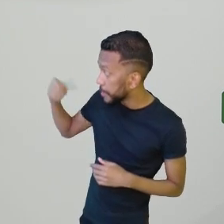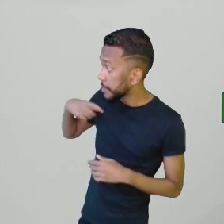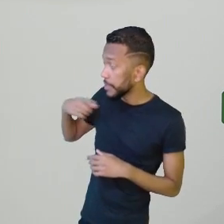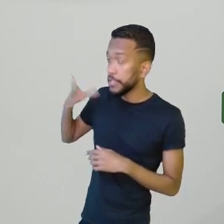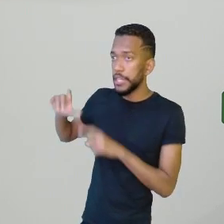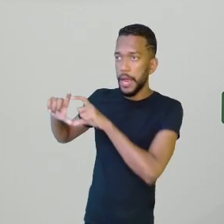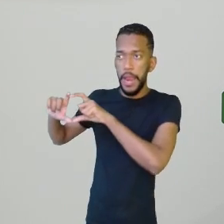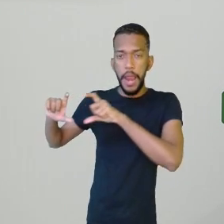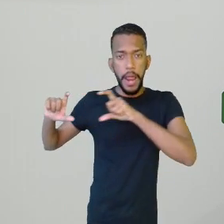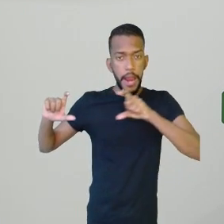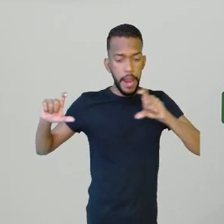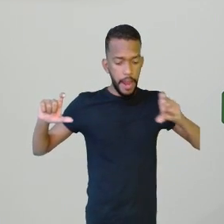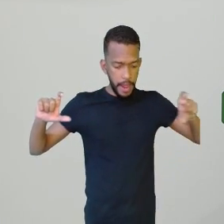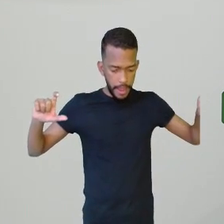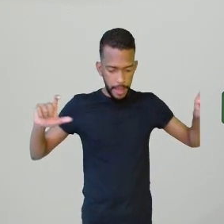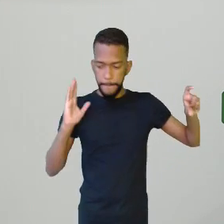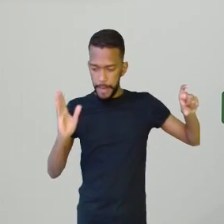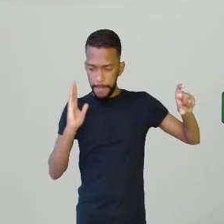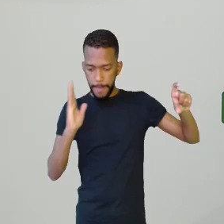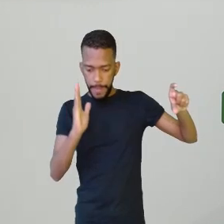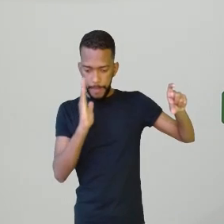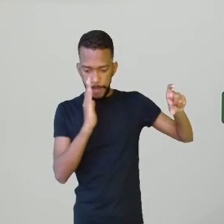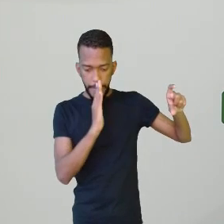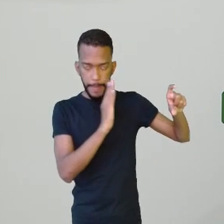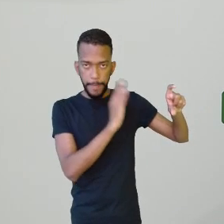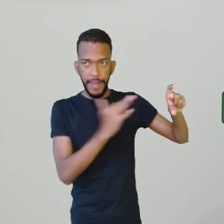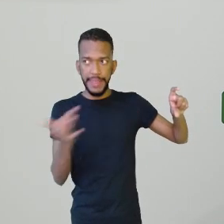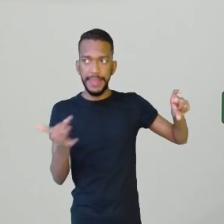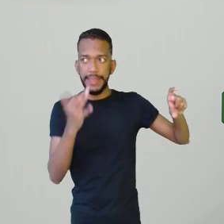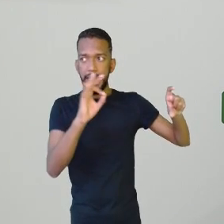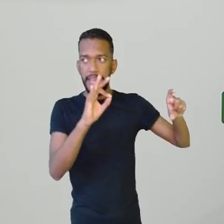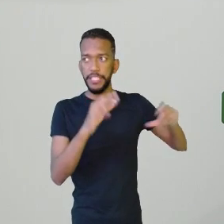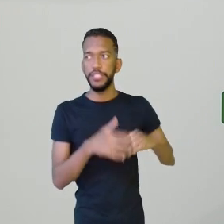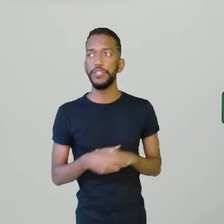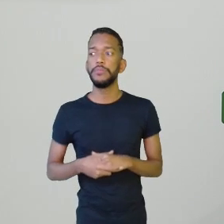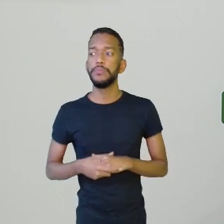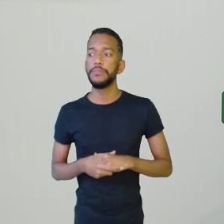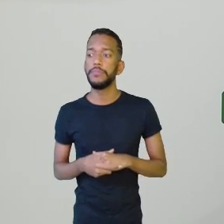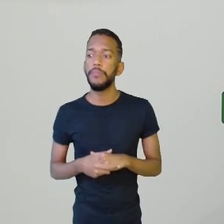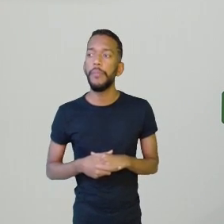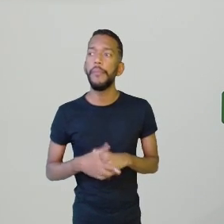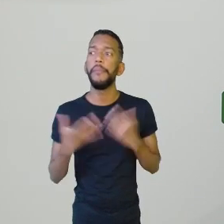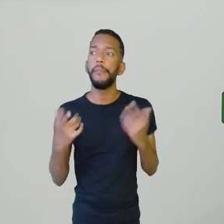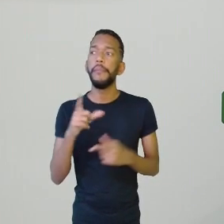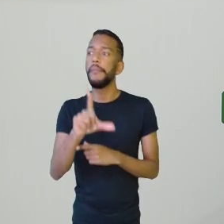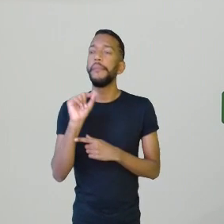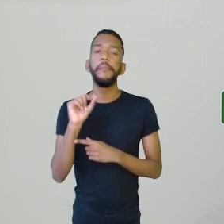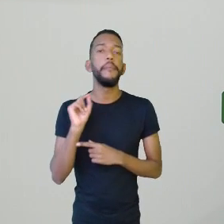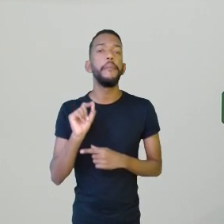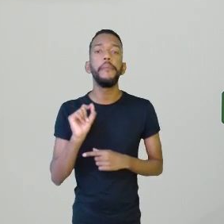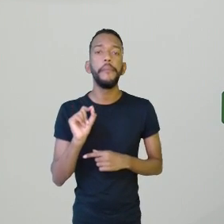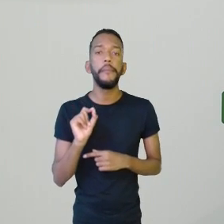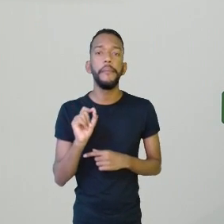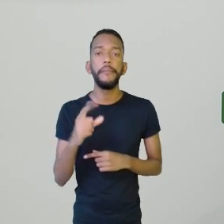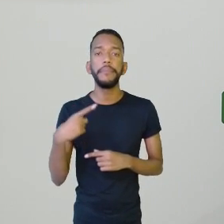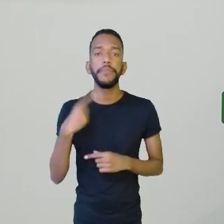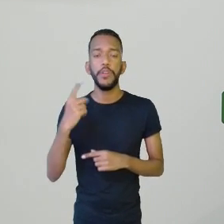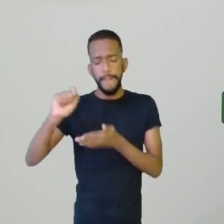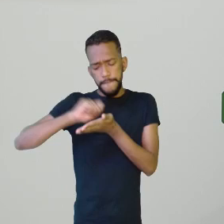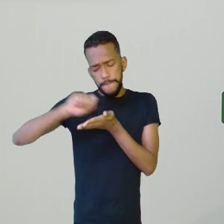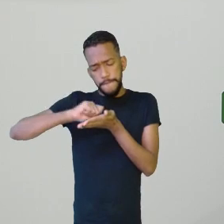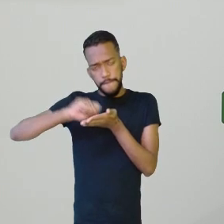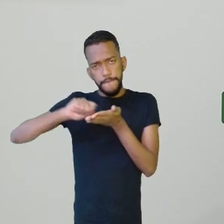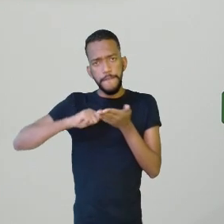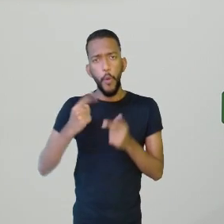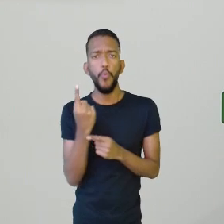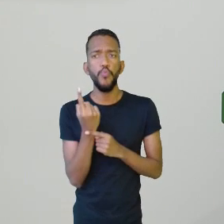papel e dividiu em 10 partes iguais. 10 partes iguais. E ela, ó, Vilma pintou uma